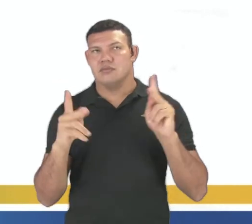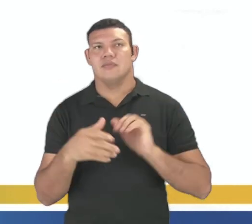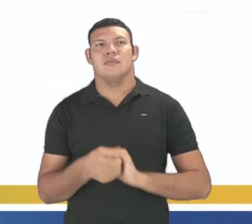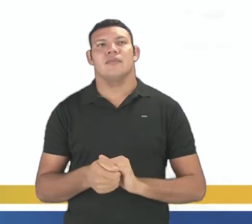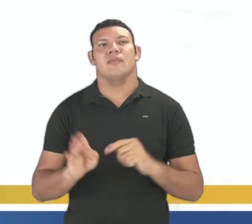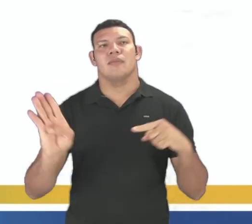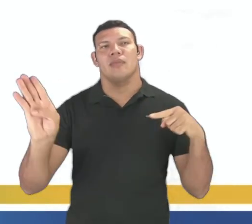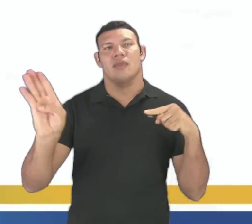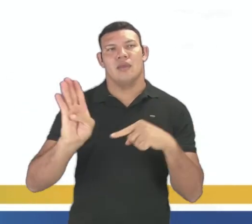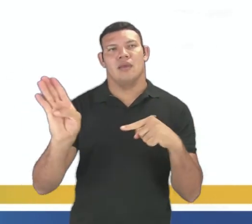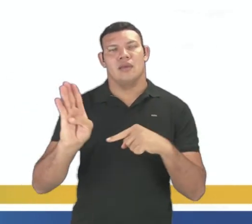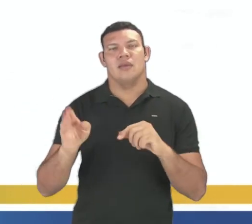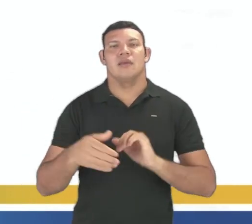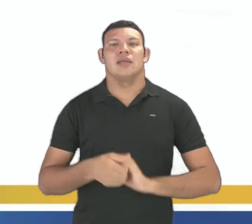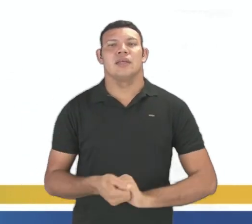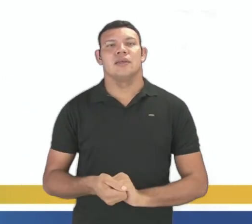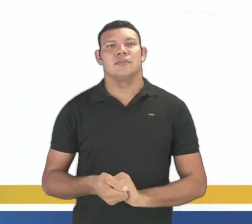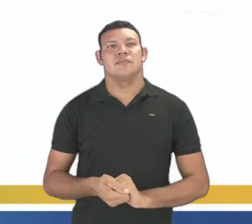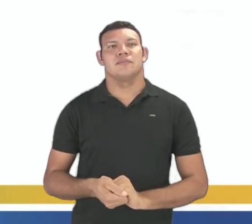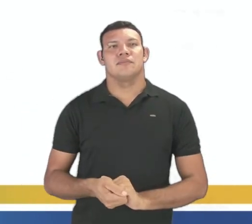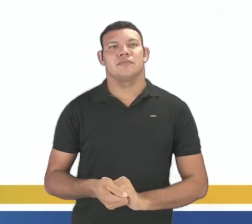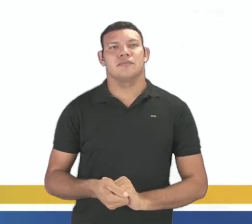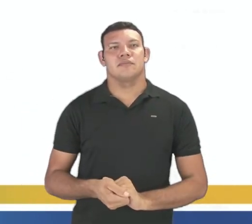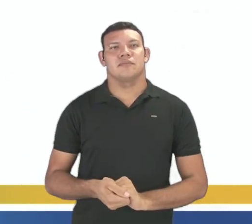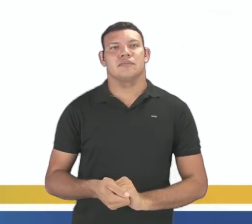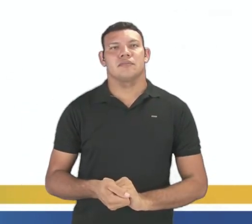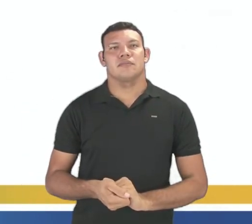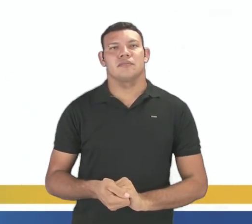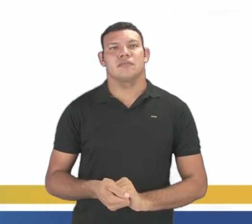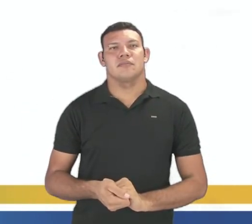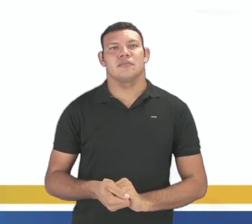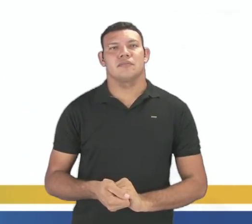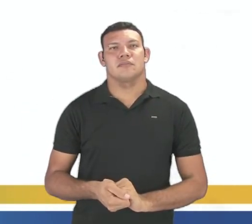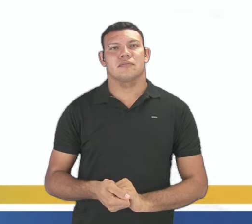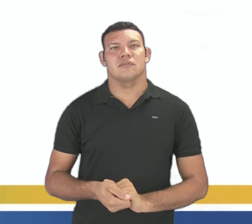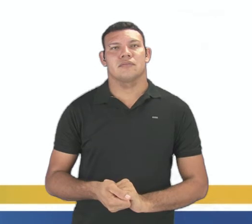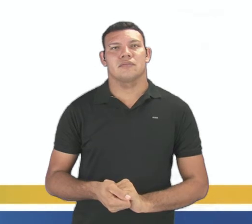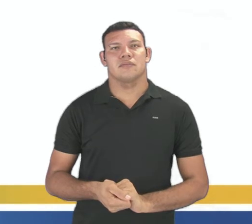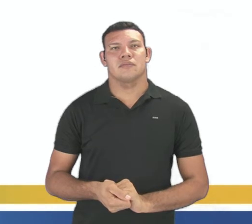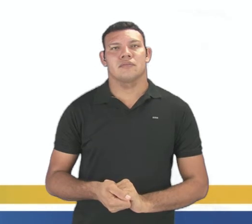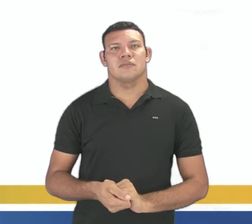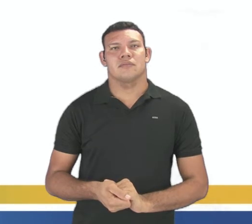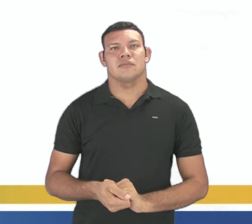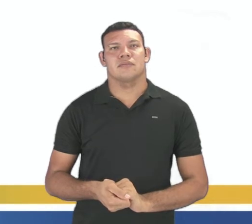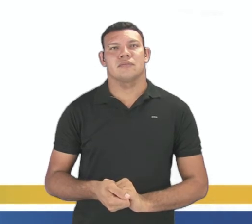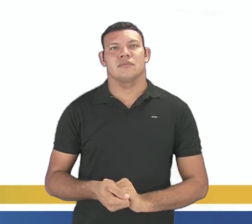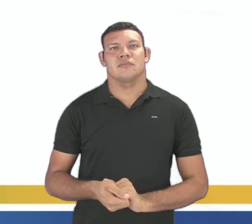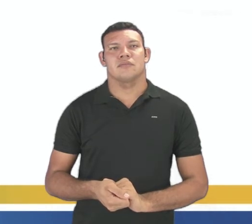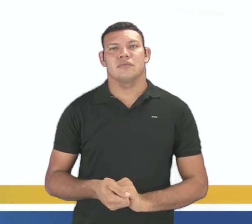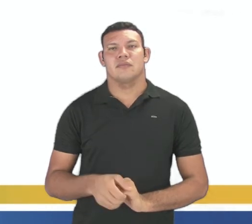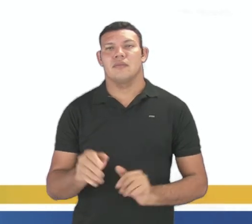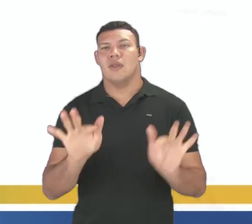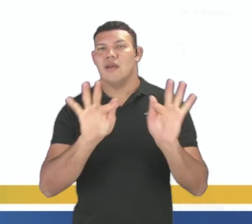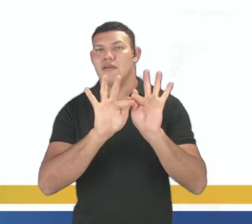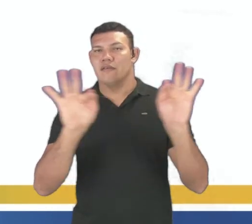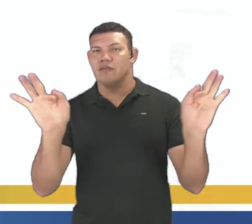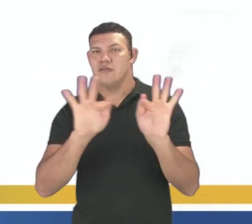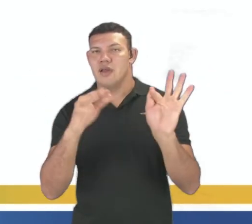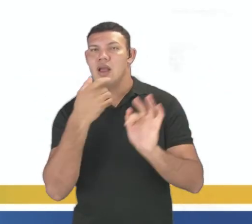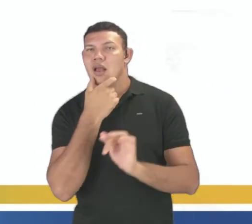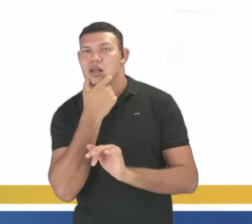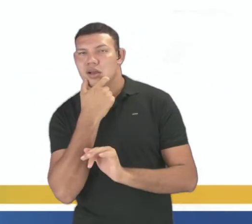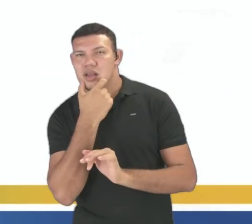Letter B. She put in the box all the things that she had.